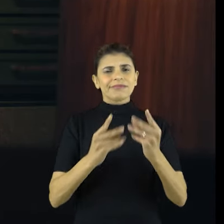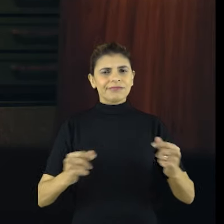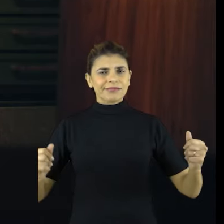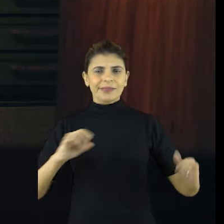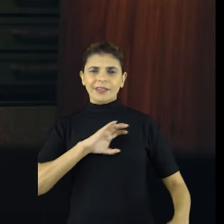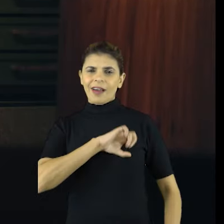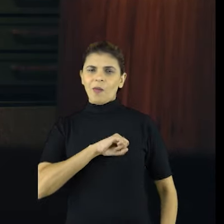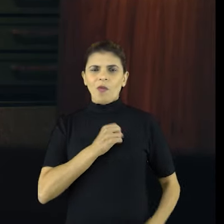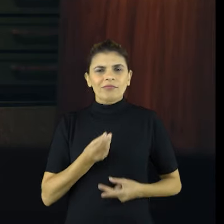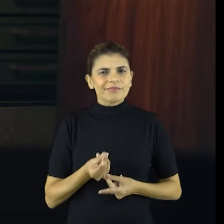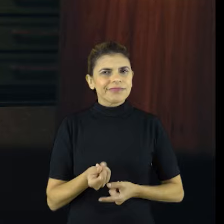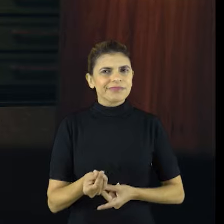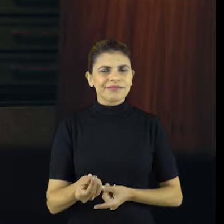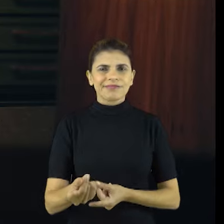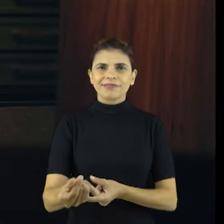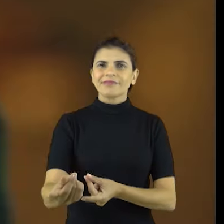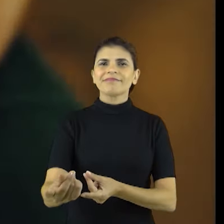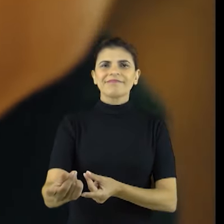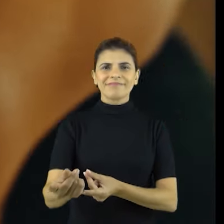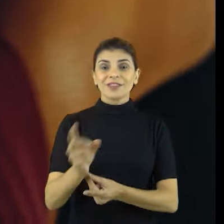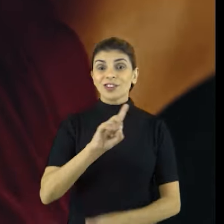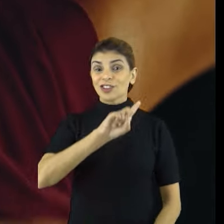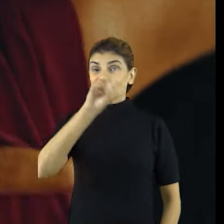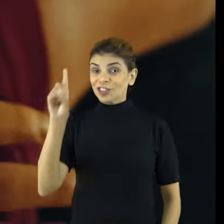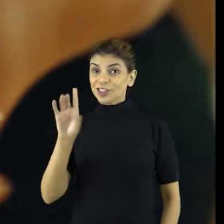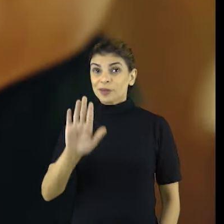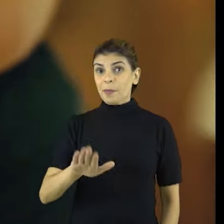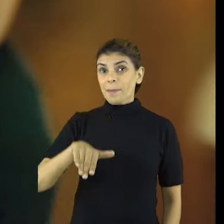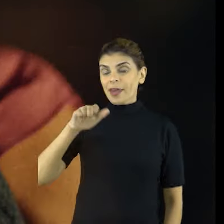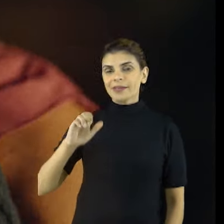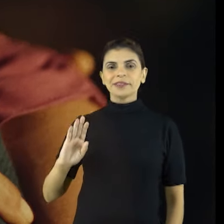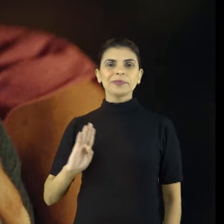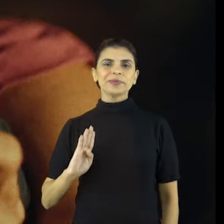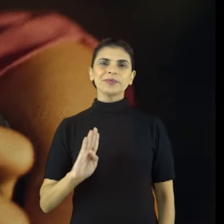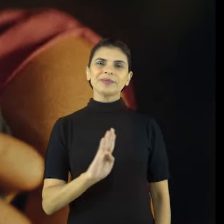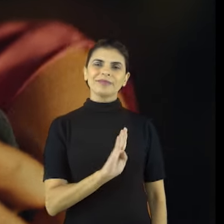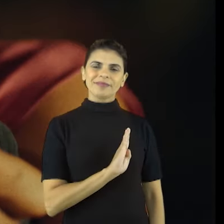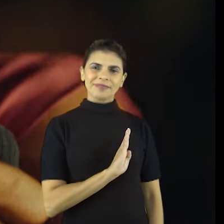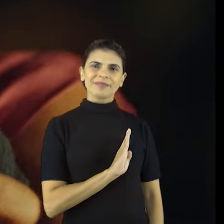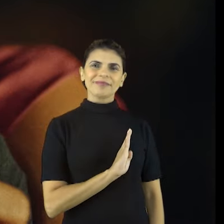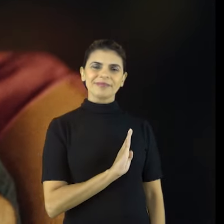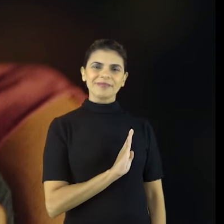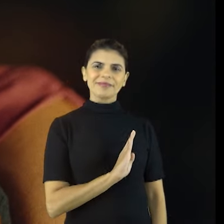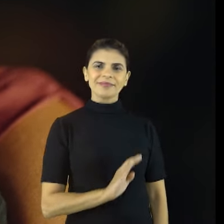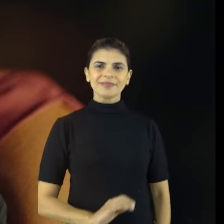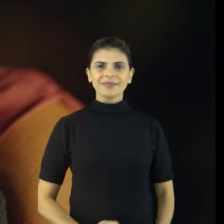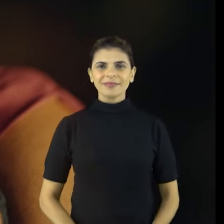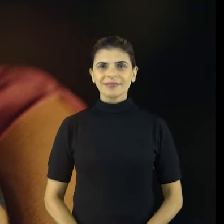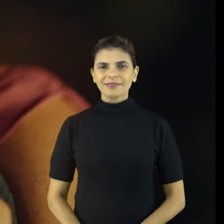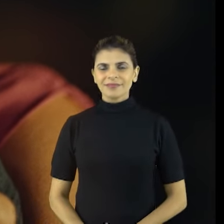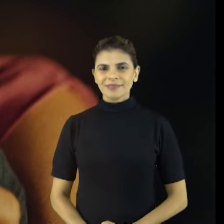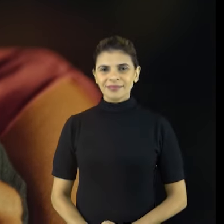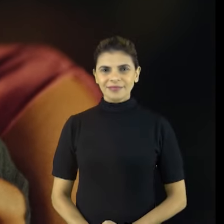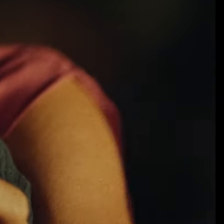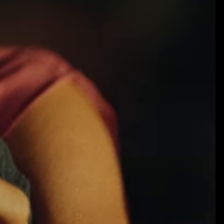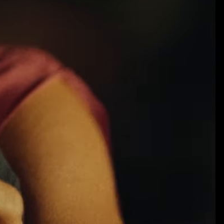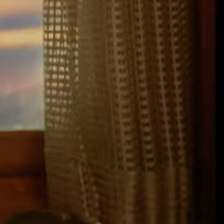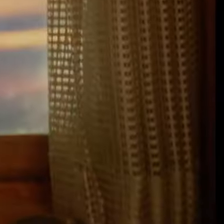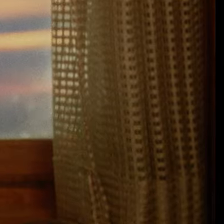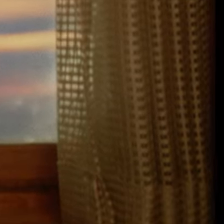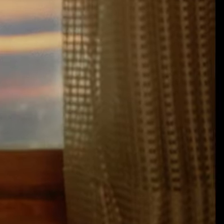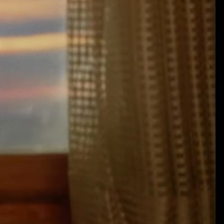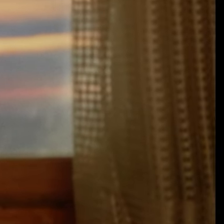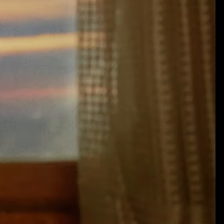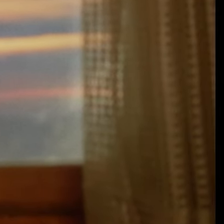pia. Emocionados, eles se abraçam e se reconciliam. Letreiro. As tormentas passam. O amor